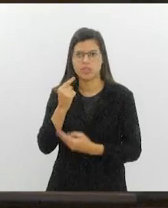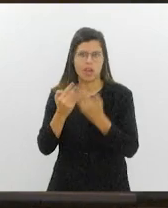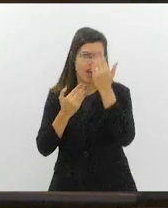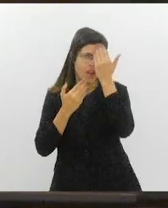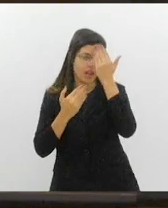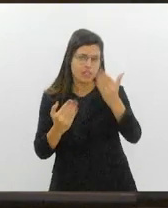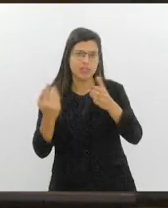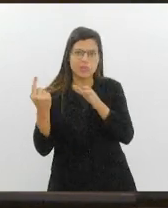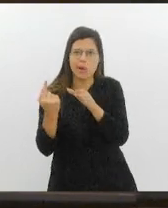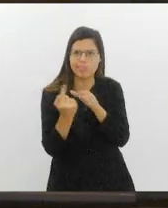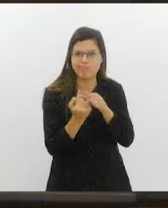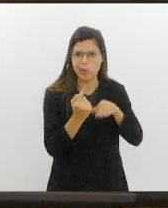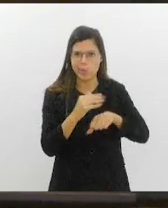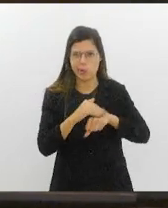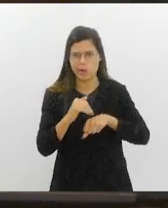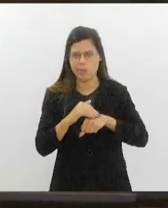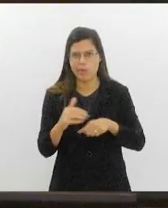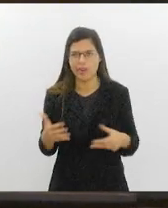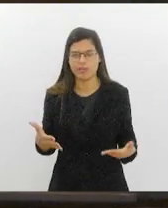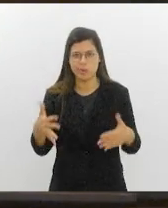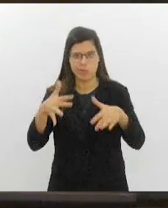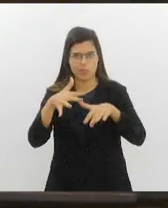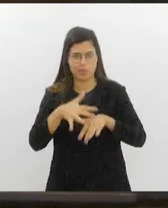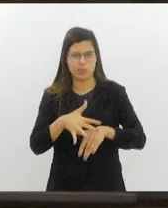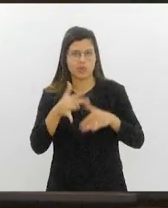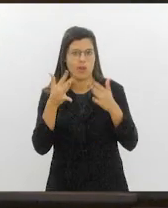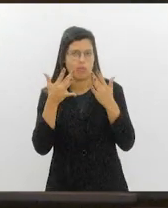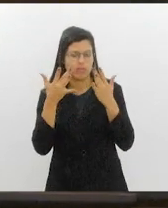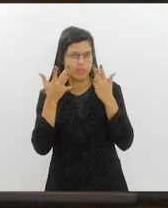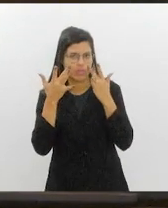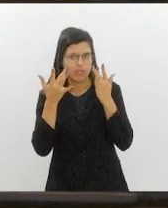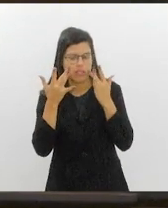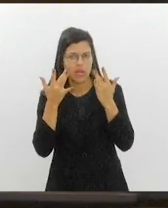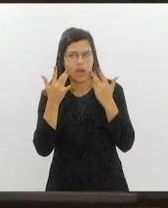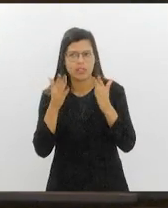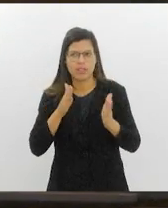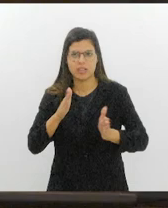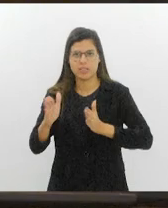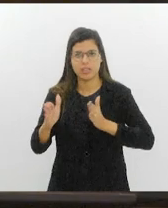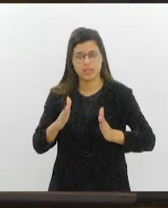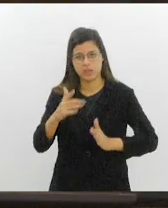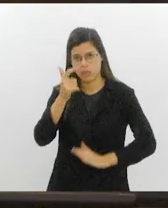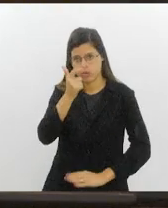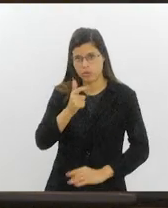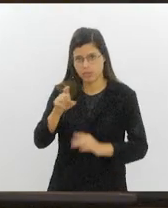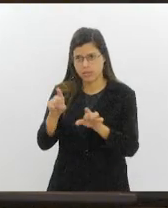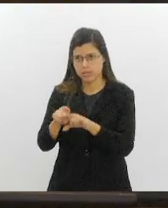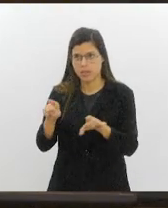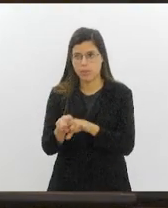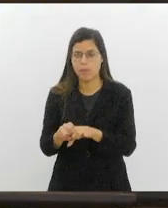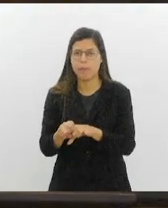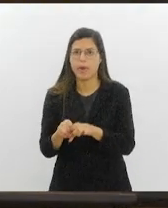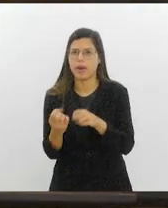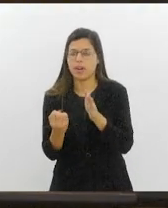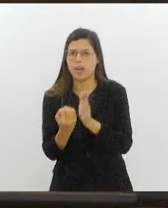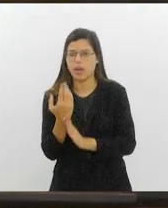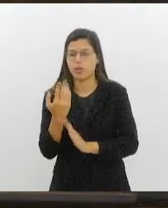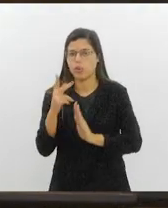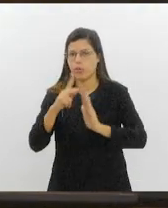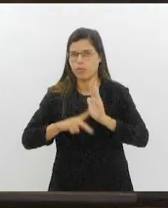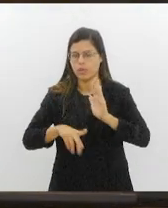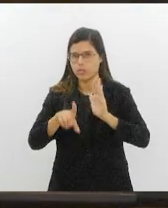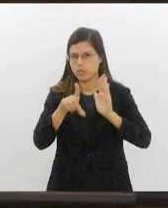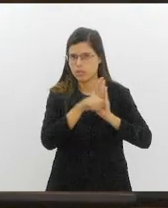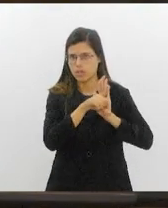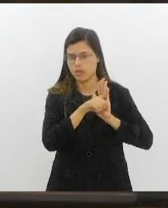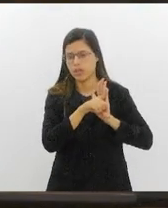a inclusão, pelo teatro acessível. Sou também, vale pontuar aqui, Eu sou autora do projeto de lei que torna,